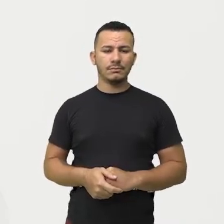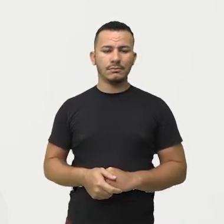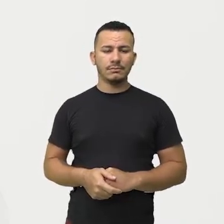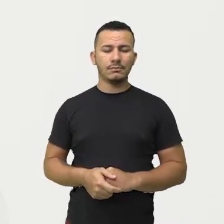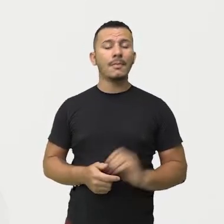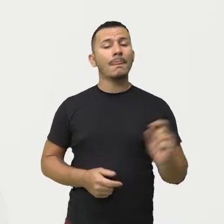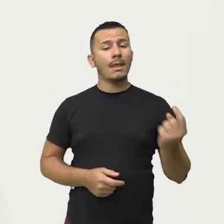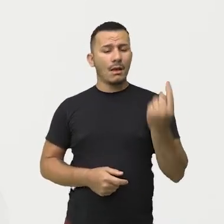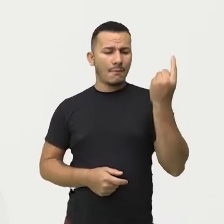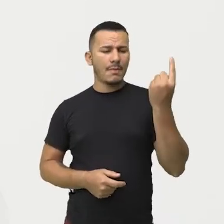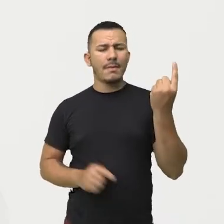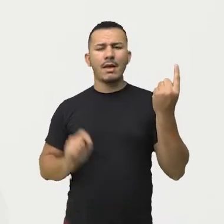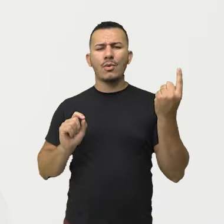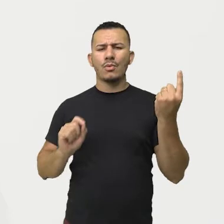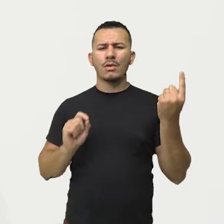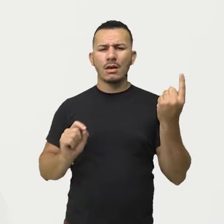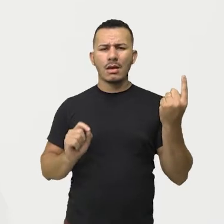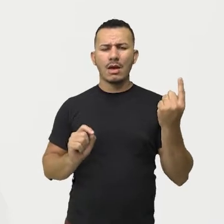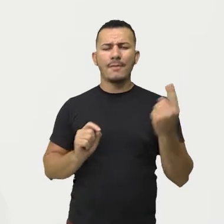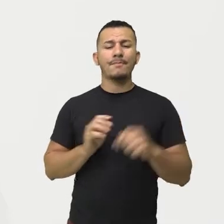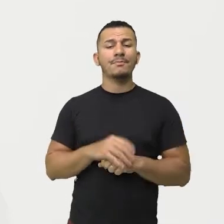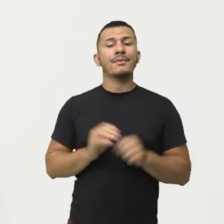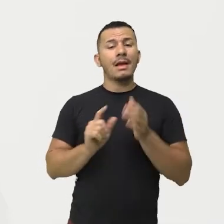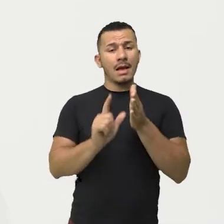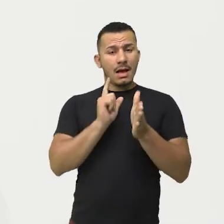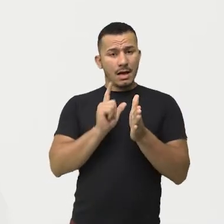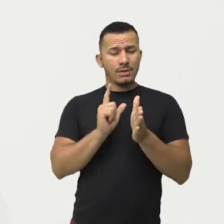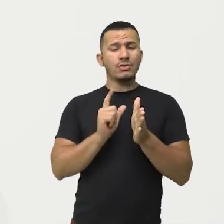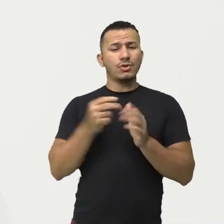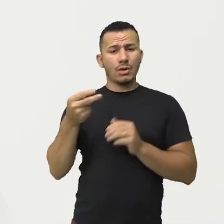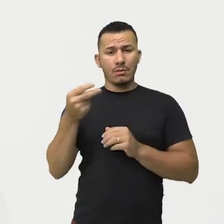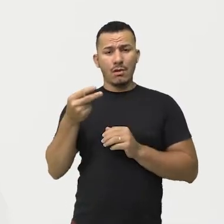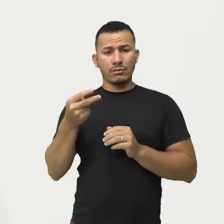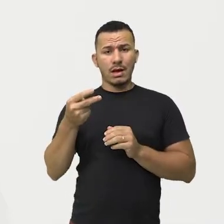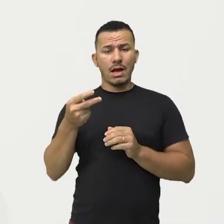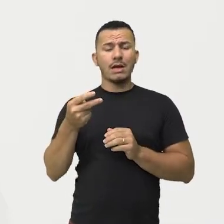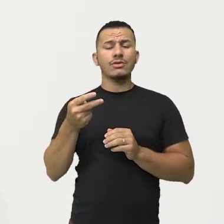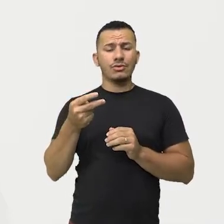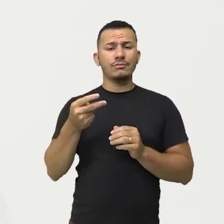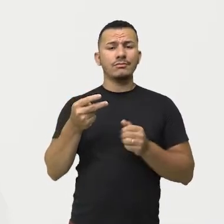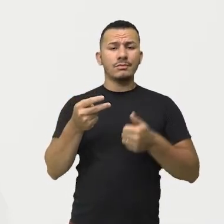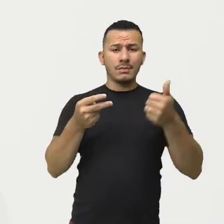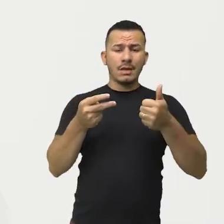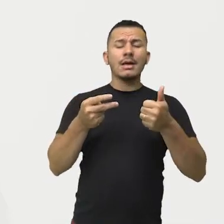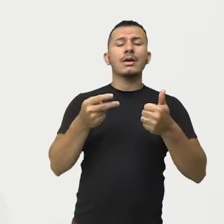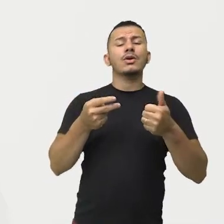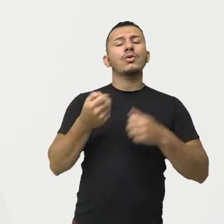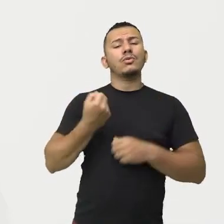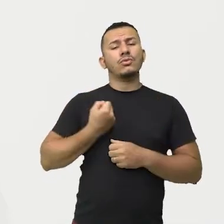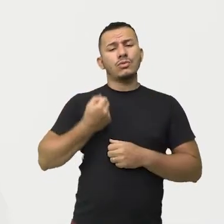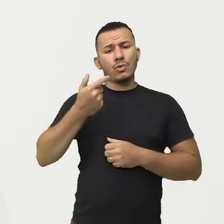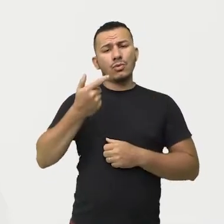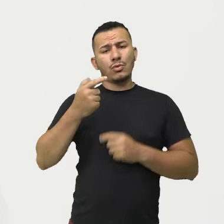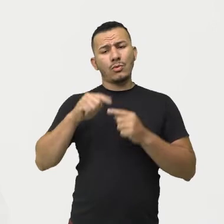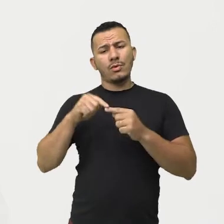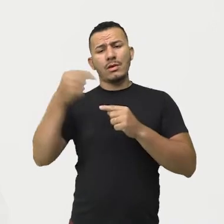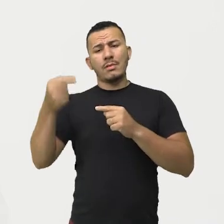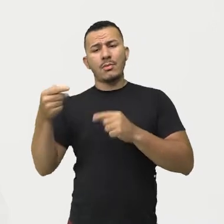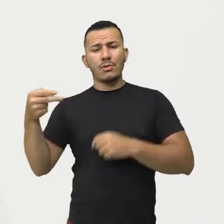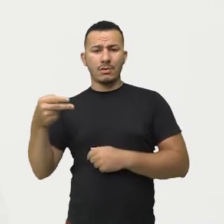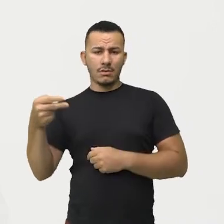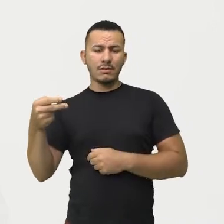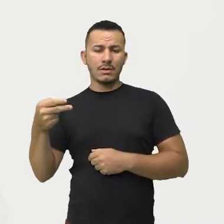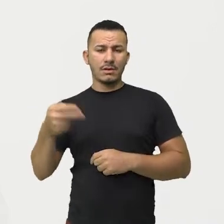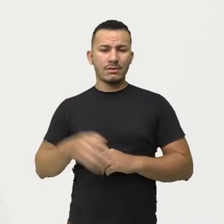Primeiro membro, antes do sinal da igualdade. Segundo membro, depois do sinal da igualdade. Segunda